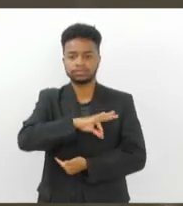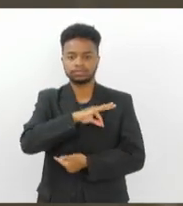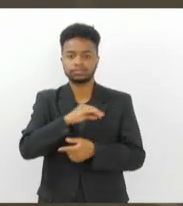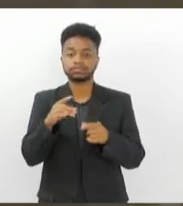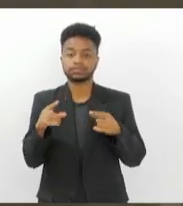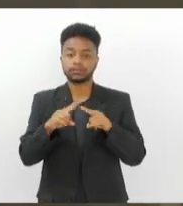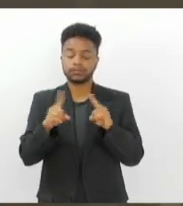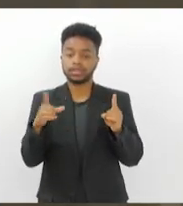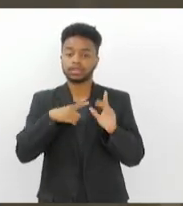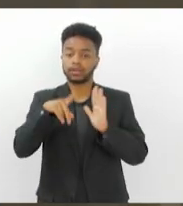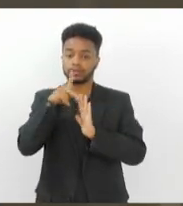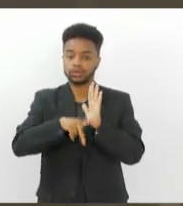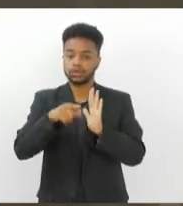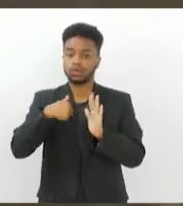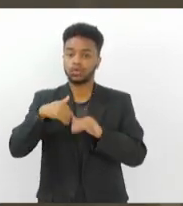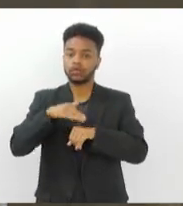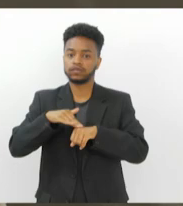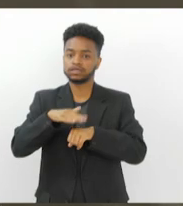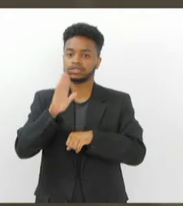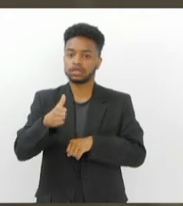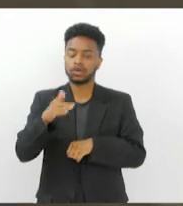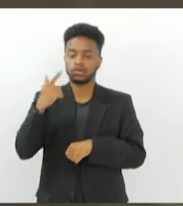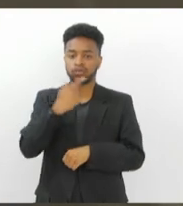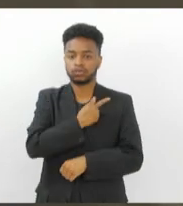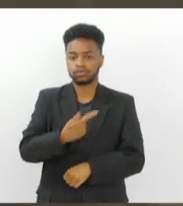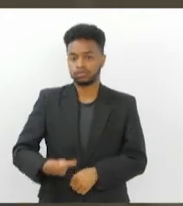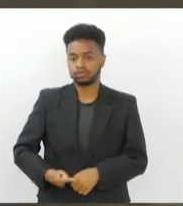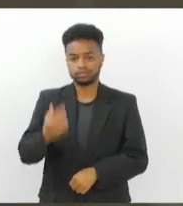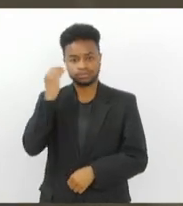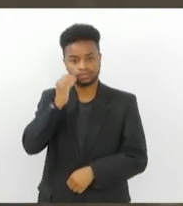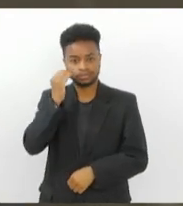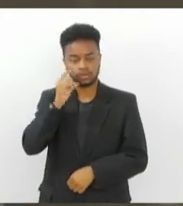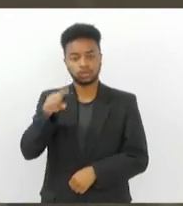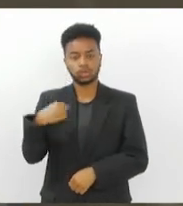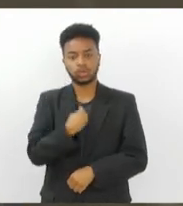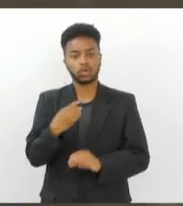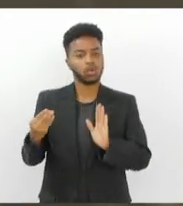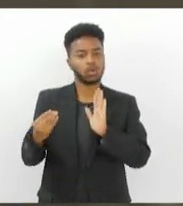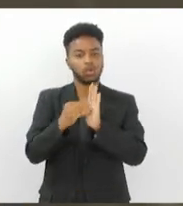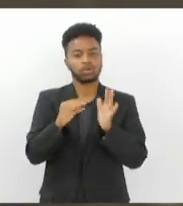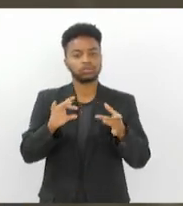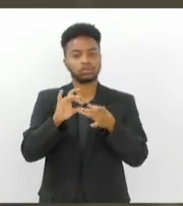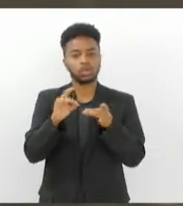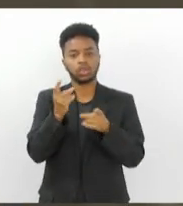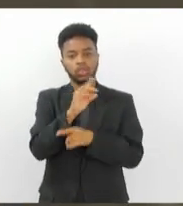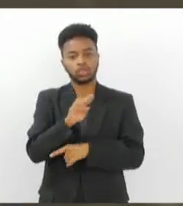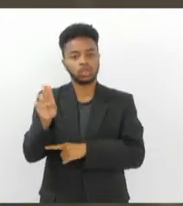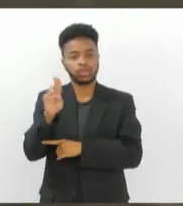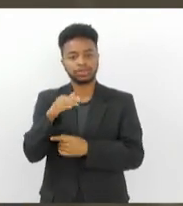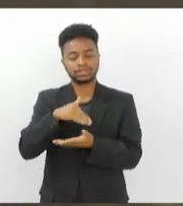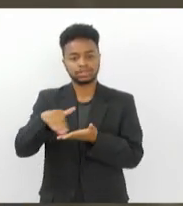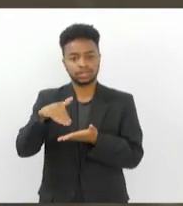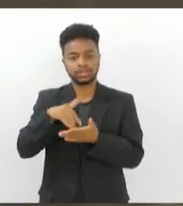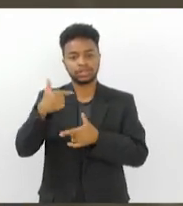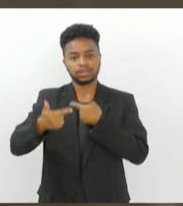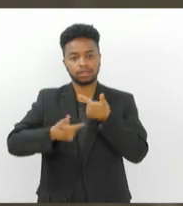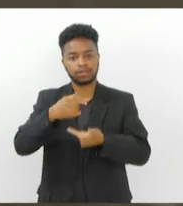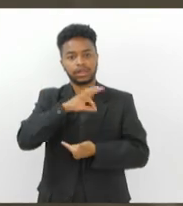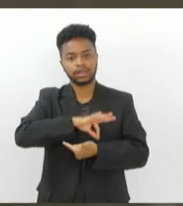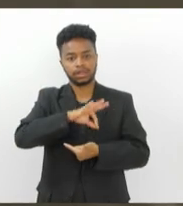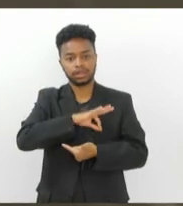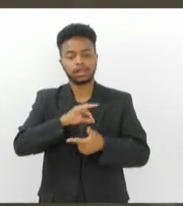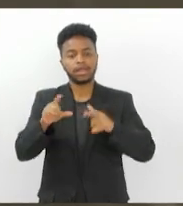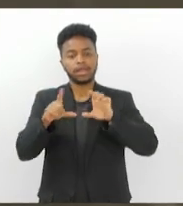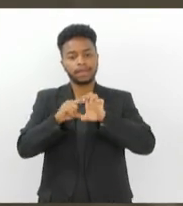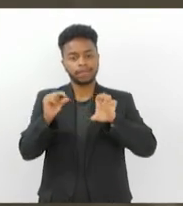projeto já conversei com o governador Cláudio Castro para que a gente inclua na nomenclatura da secretaria que é a secretaria de trabalho renda e